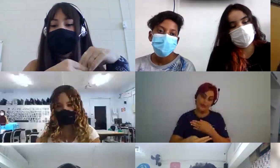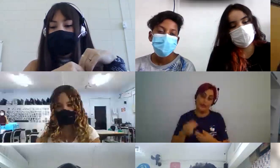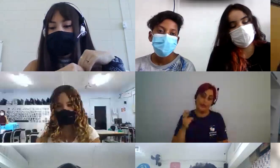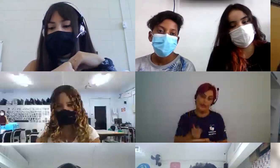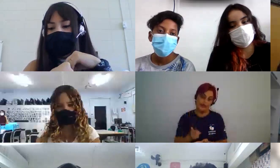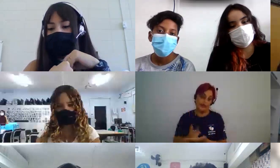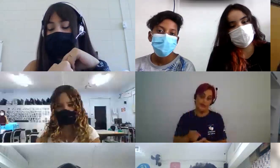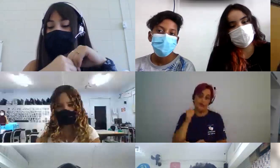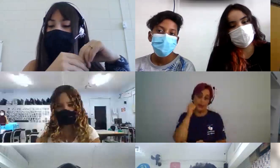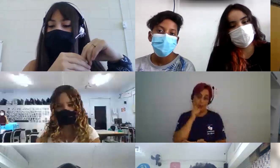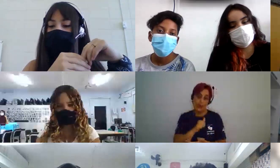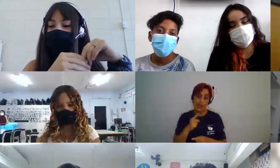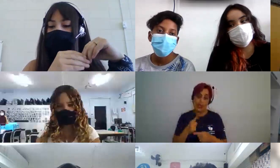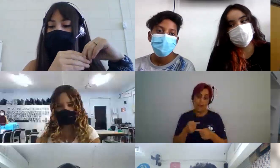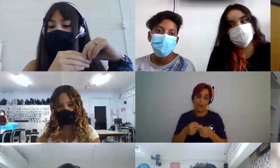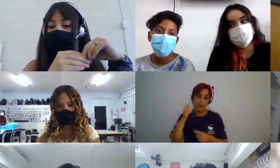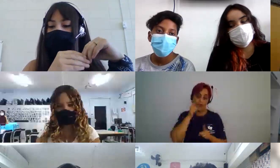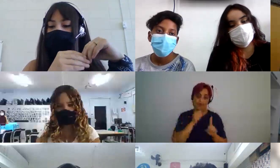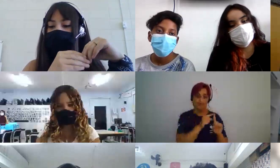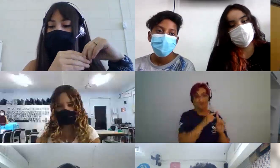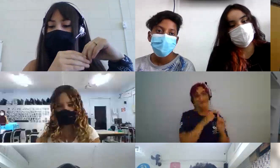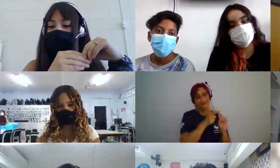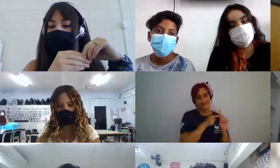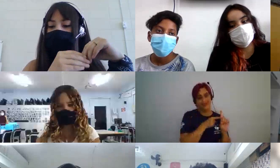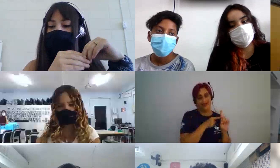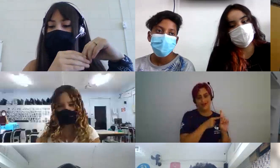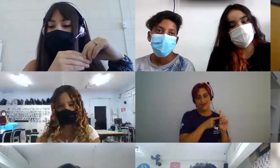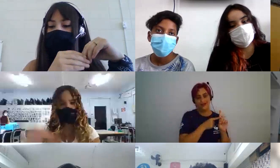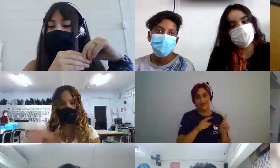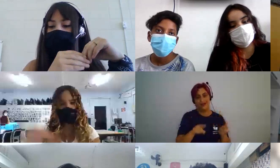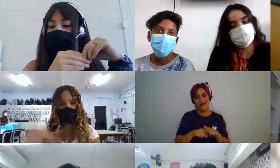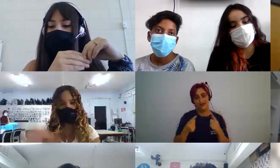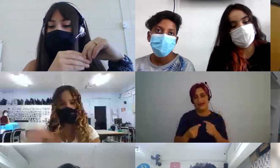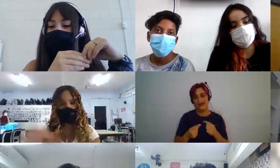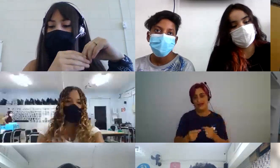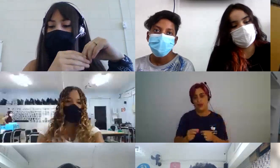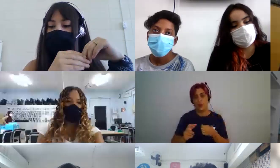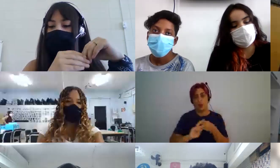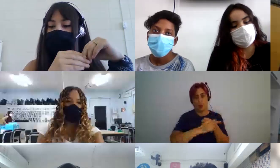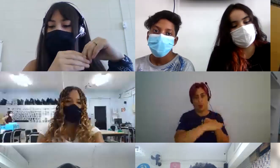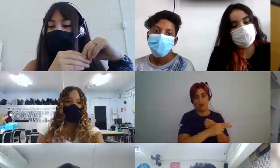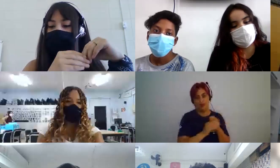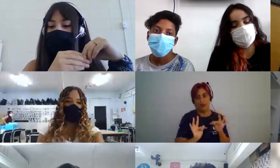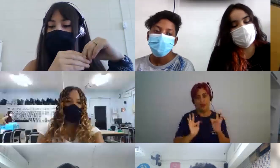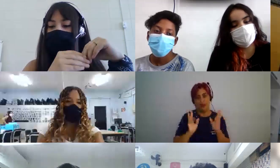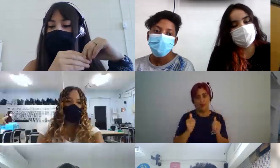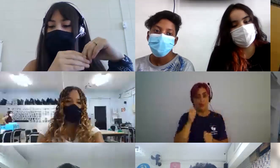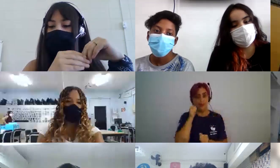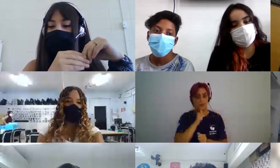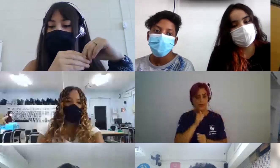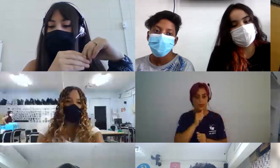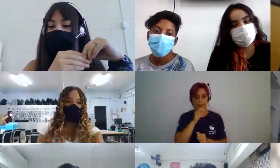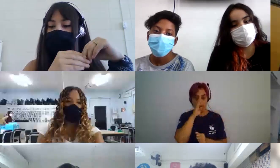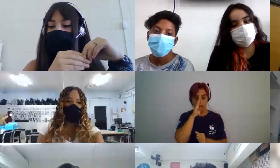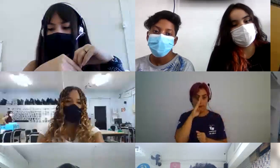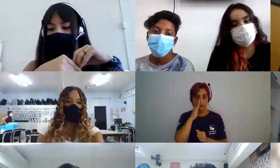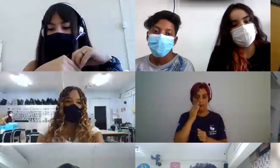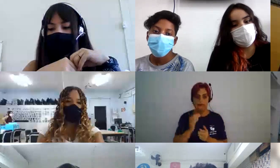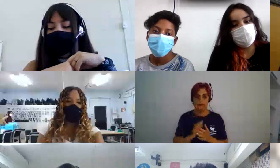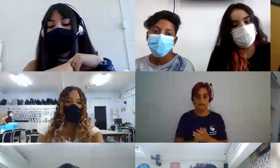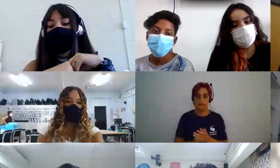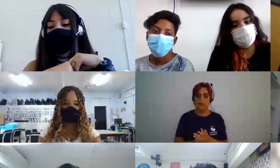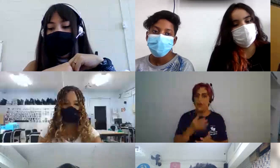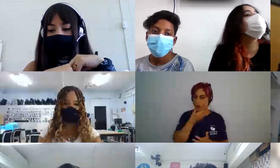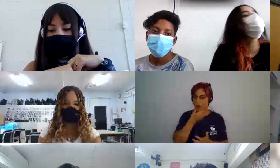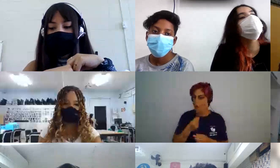né? Como a mulher que engravida e não o homem, acaba caindo todo o peso para ela. Eu acho que nem é a mulher que engravida, acho que engravida o homem